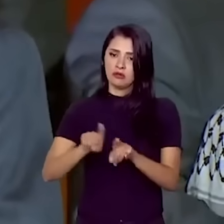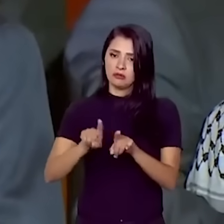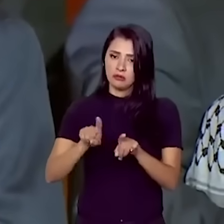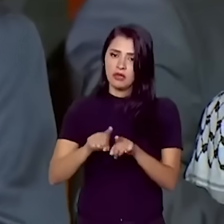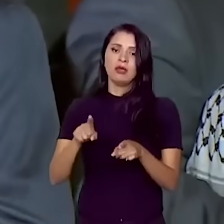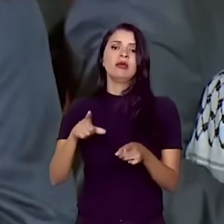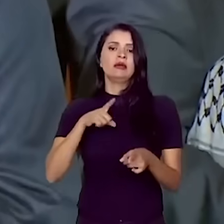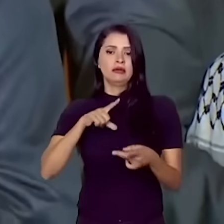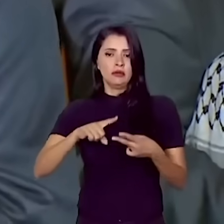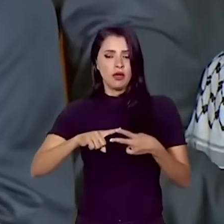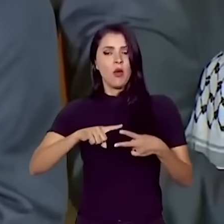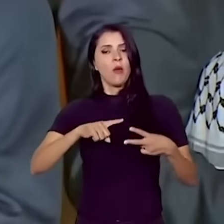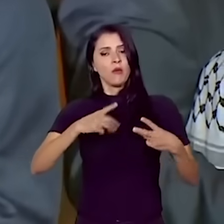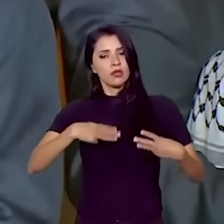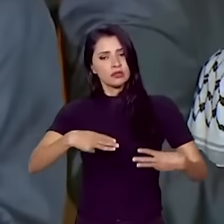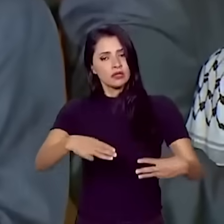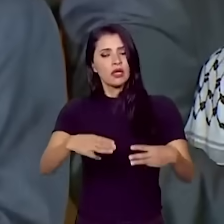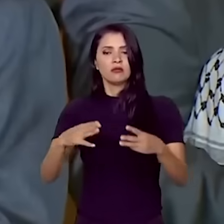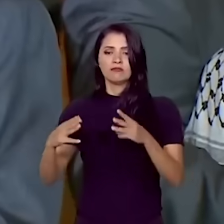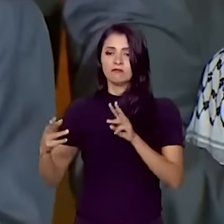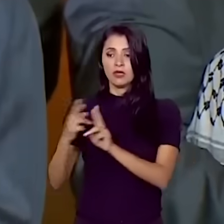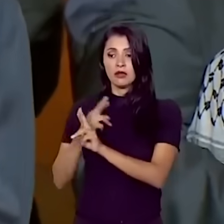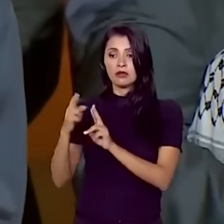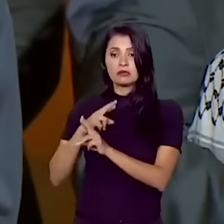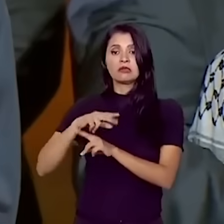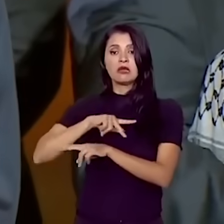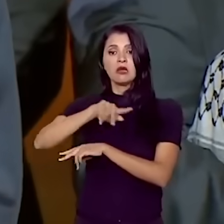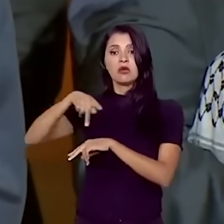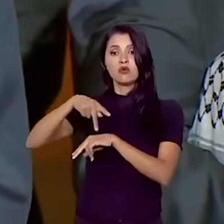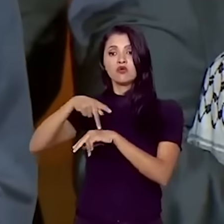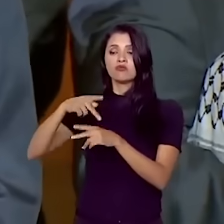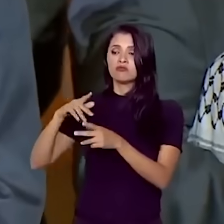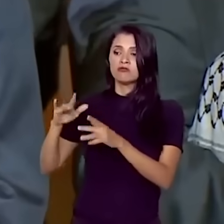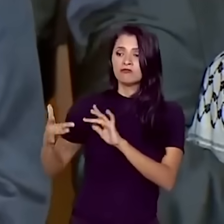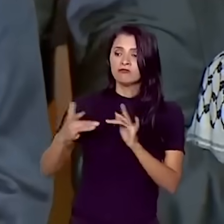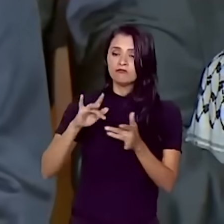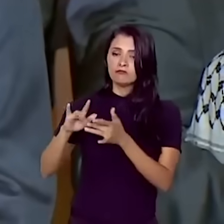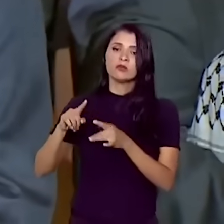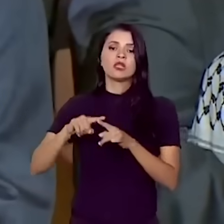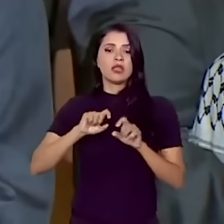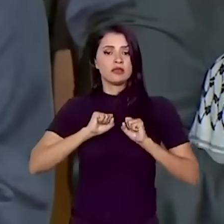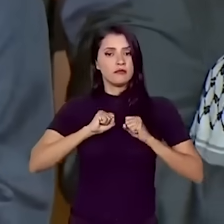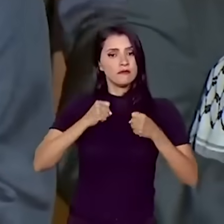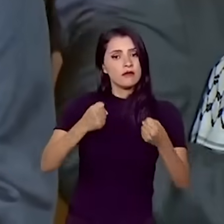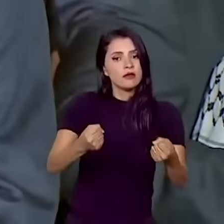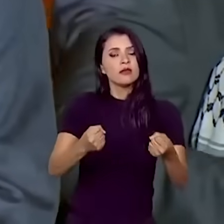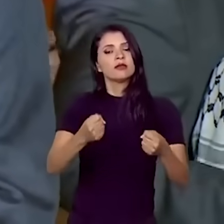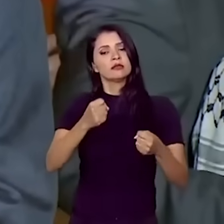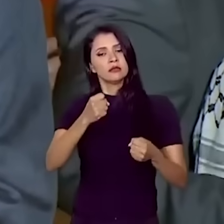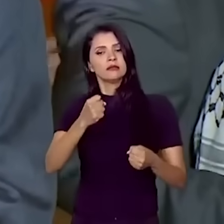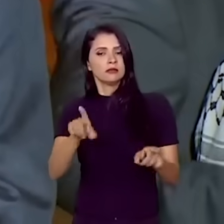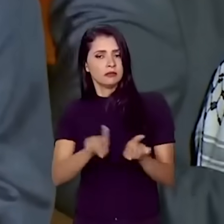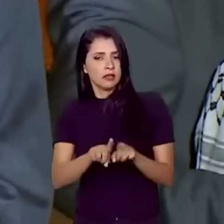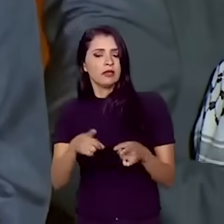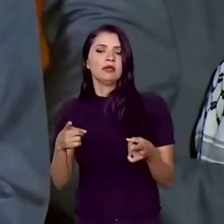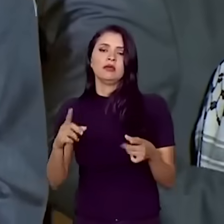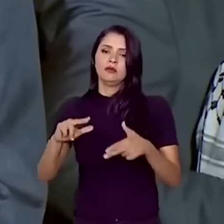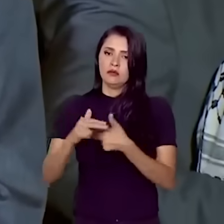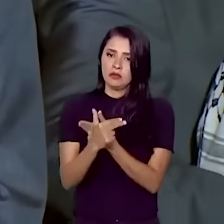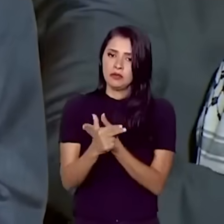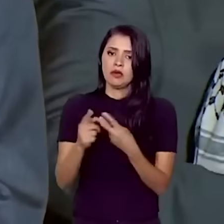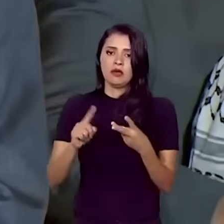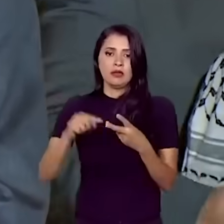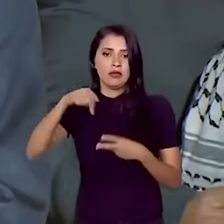o Ministério das Relações Exteriores, o Ministério da Defesa, com as Forças Armadas, e também aqui no Brasil,